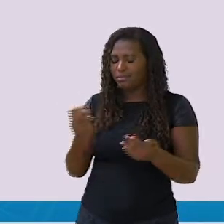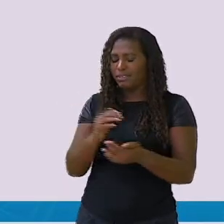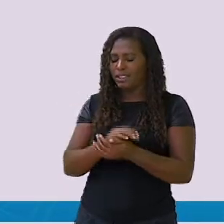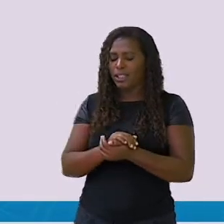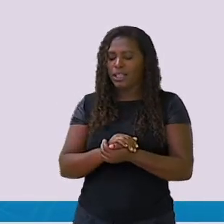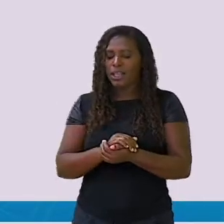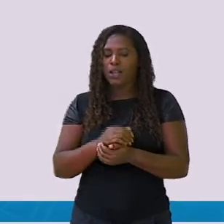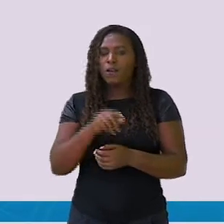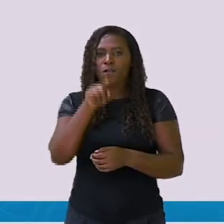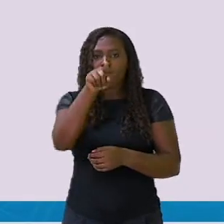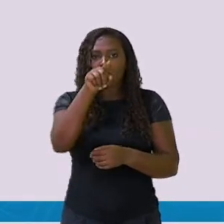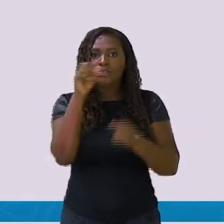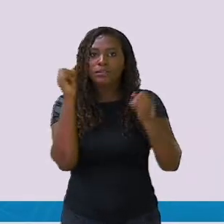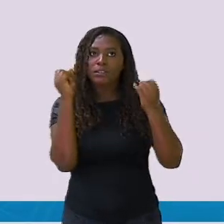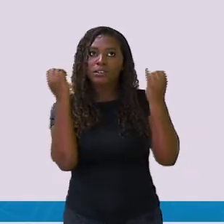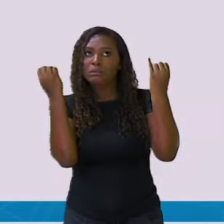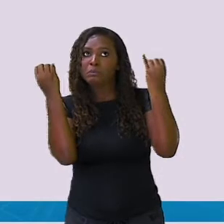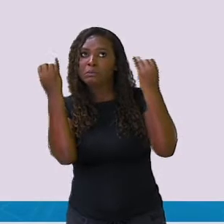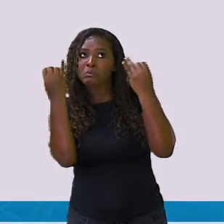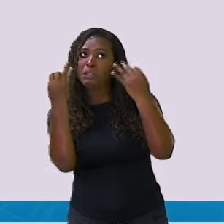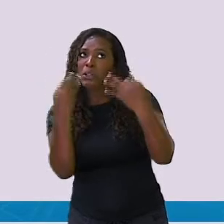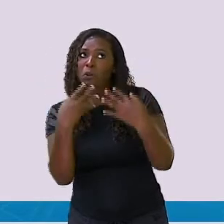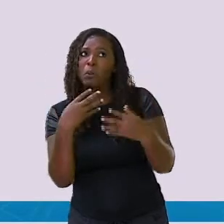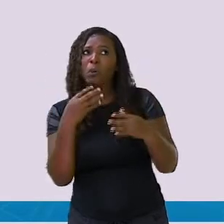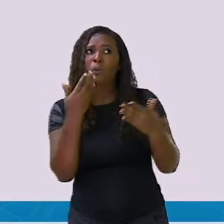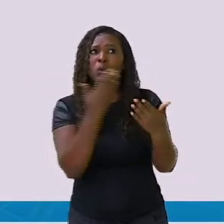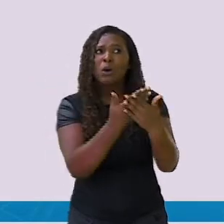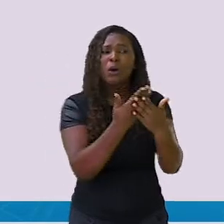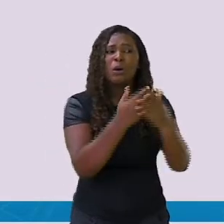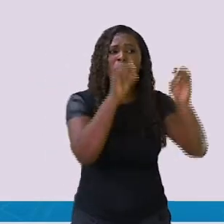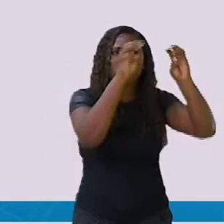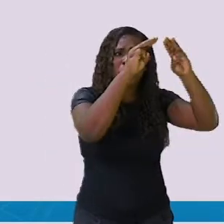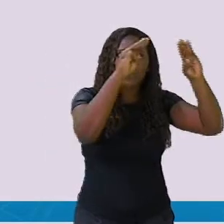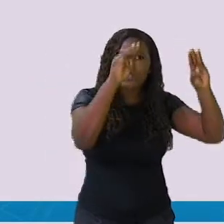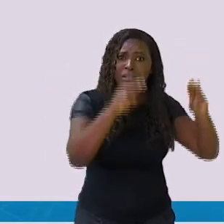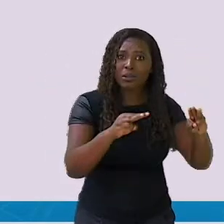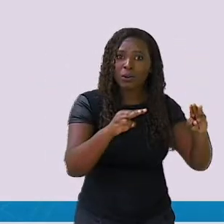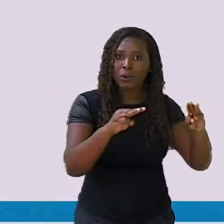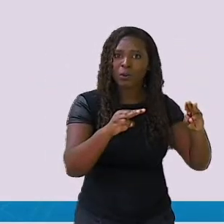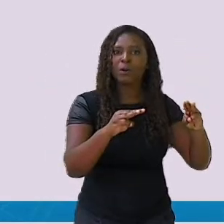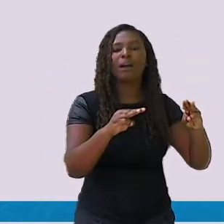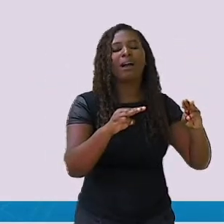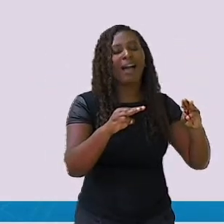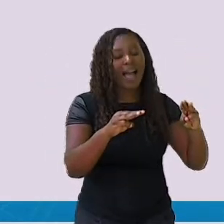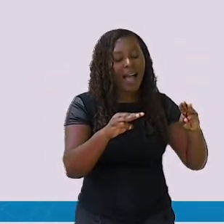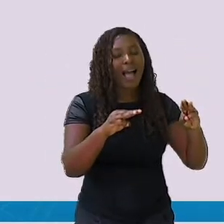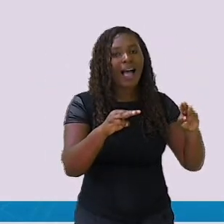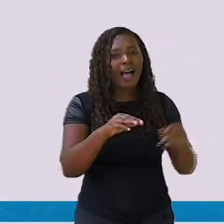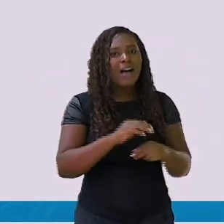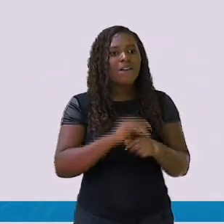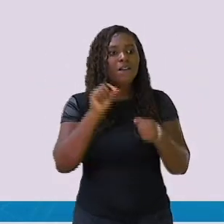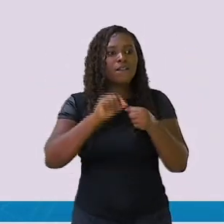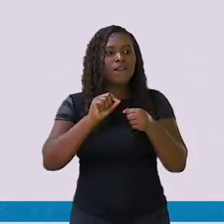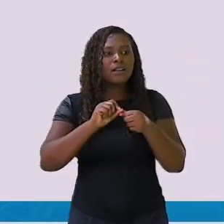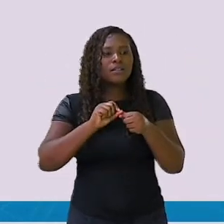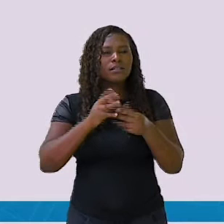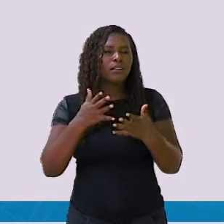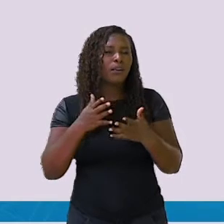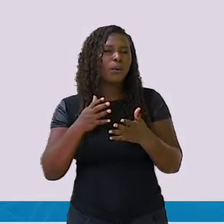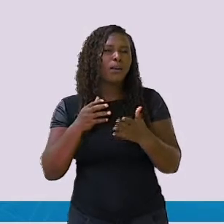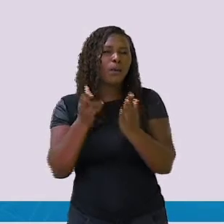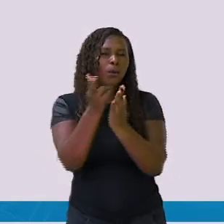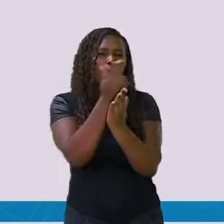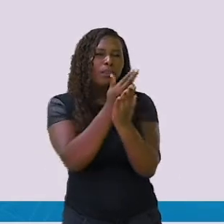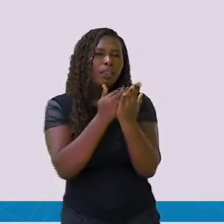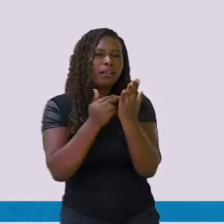museu. Então, vamos fazer um mapa mental de museu. O mapa mental de museu é quando eu pego a ideia,